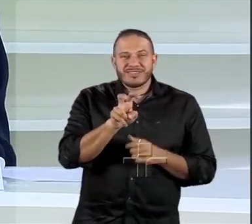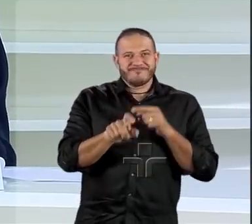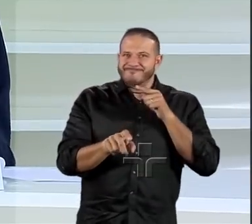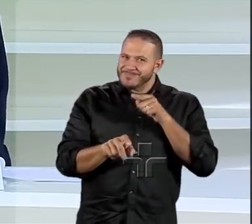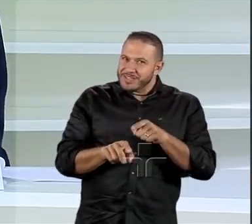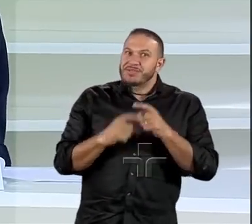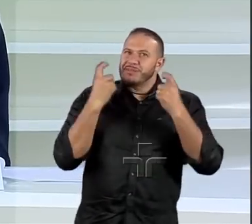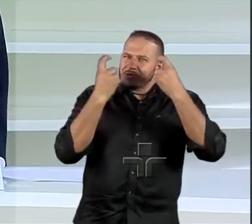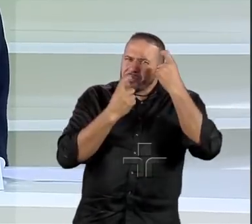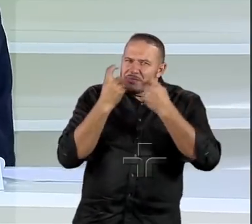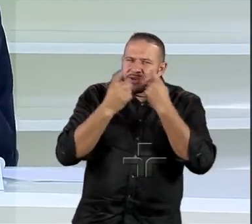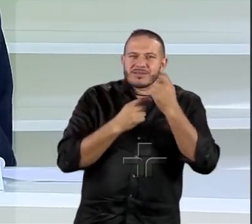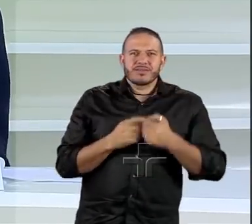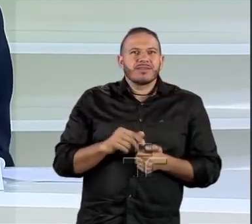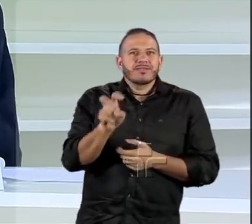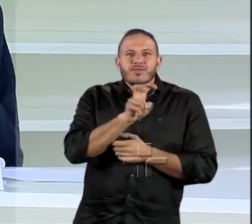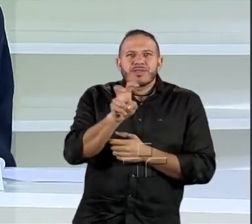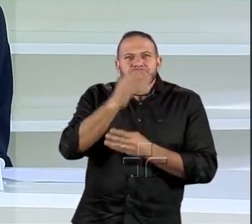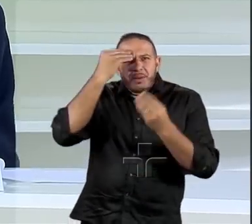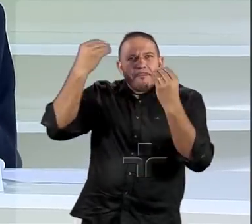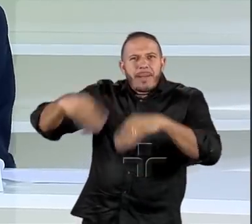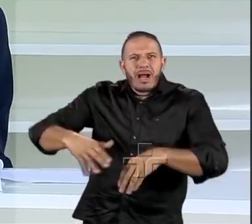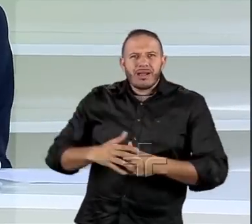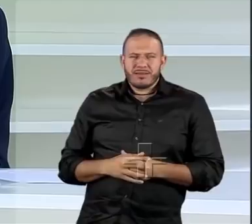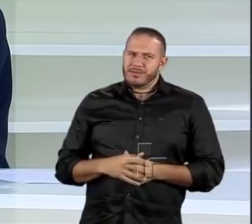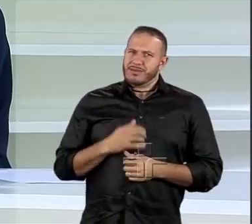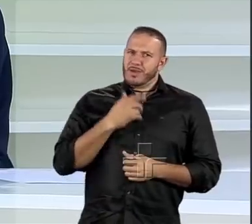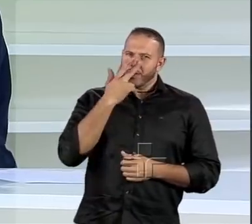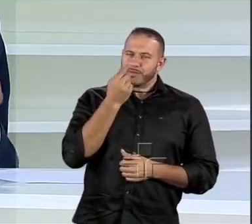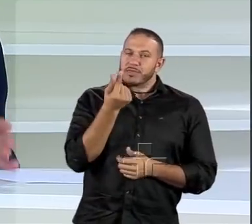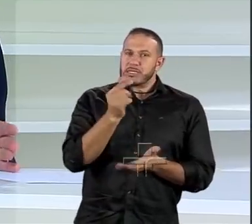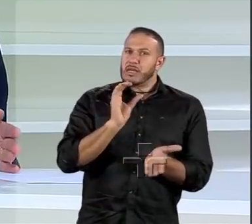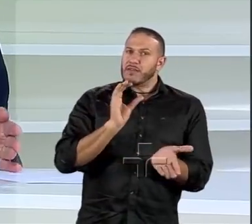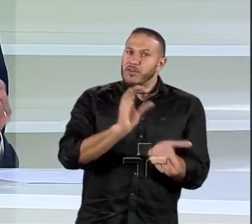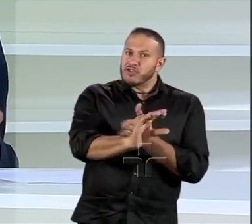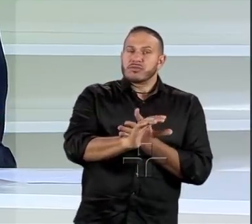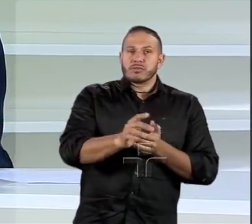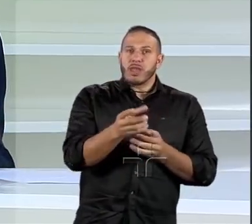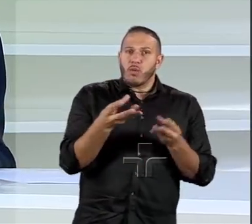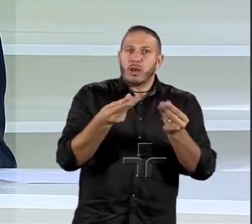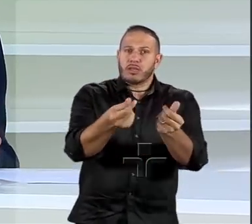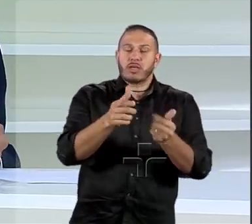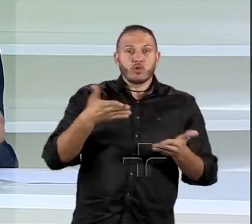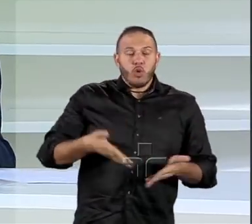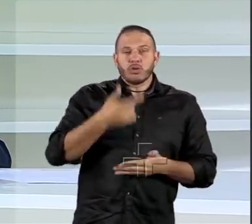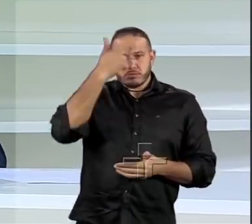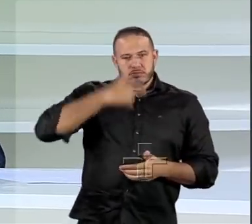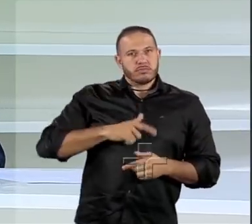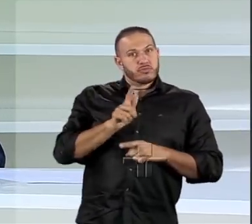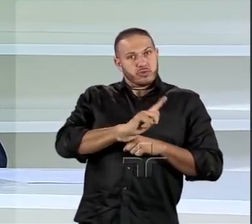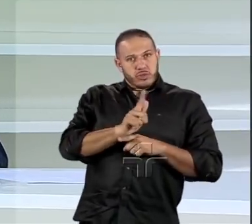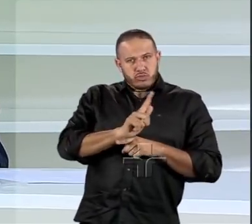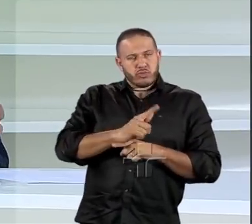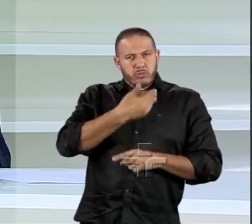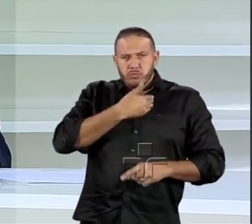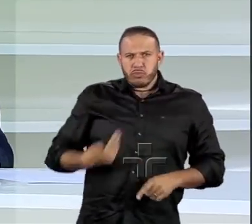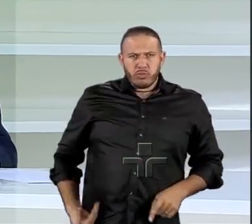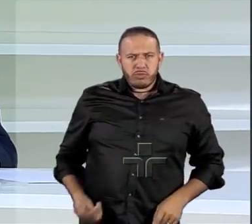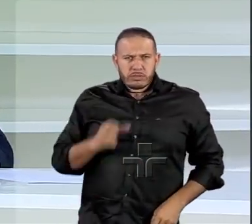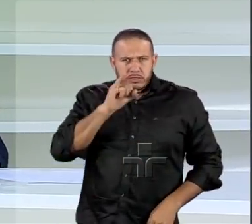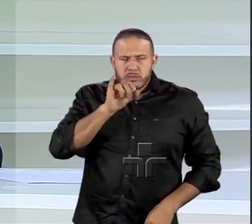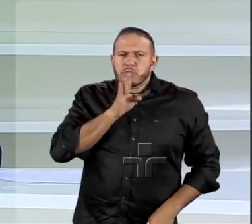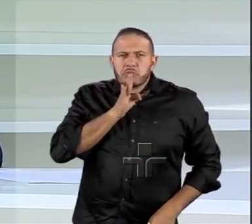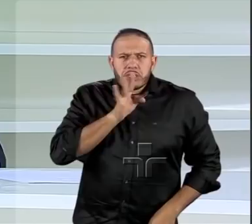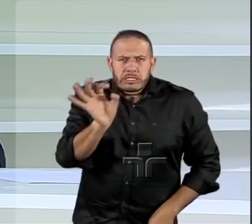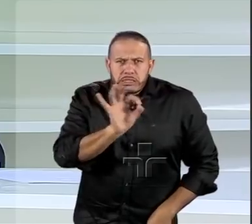preocupante, porque eu acho que nós temos que investir na qualidade do gestor público. Hoje, o gestor público que não conhece a economia, que